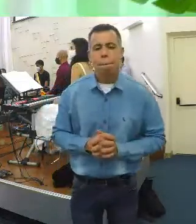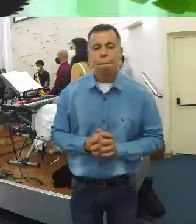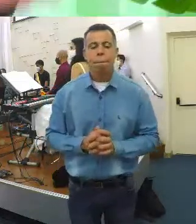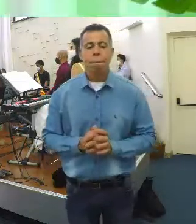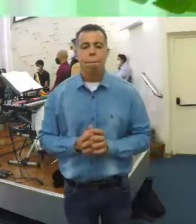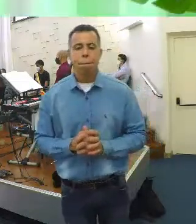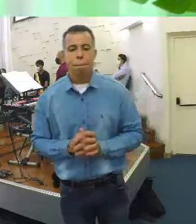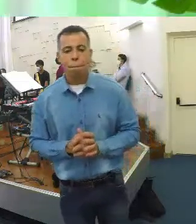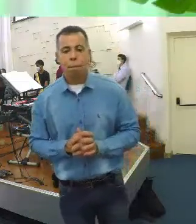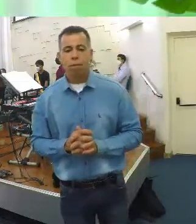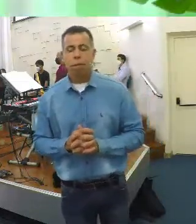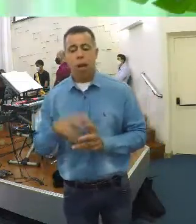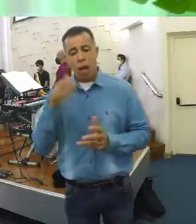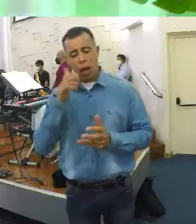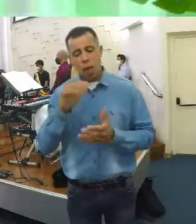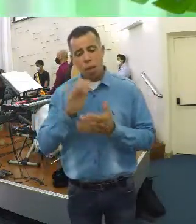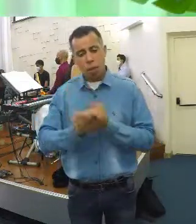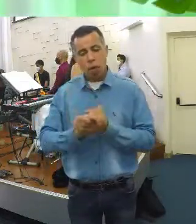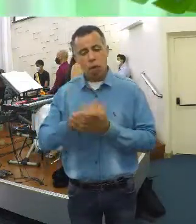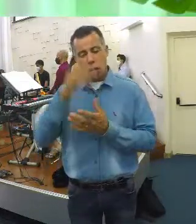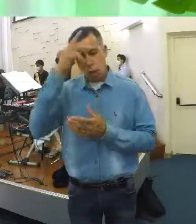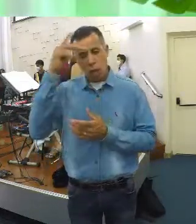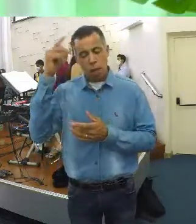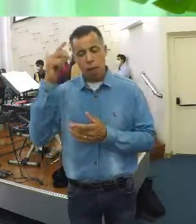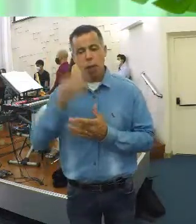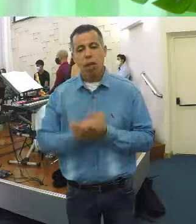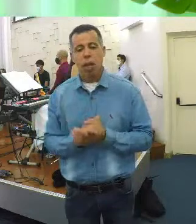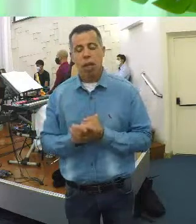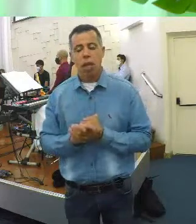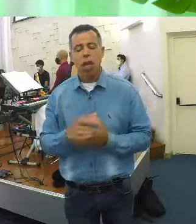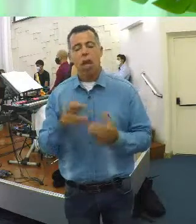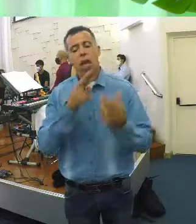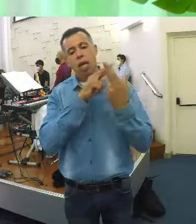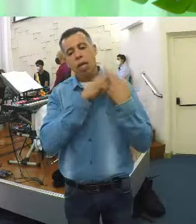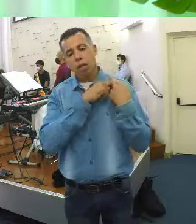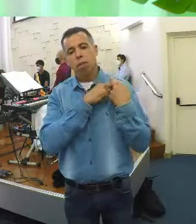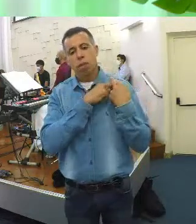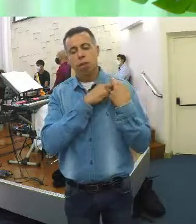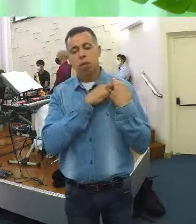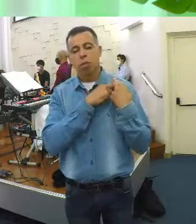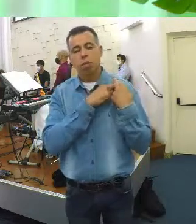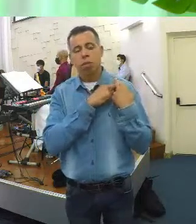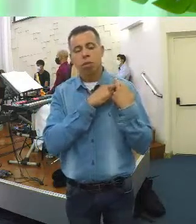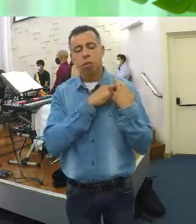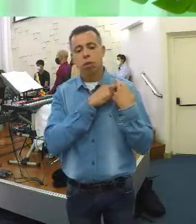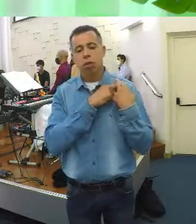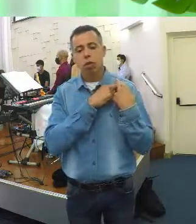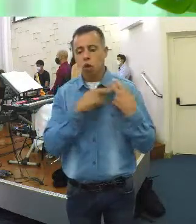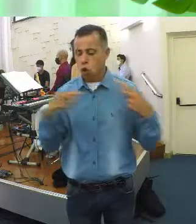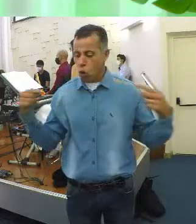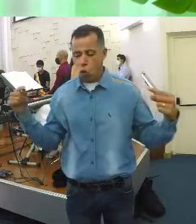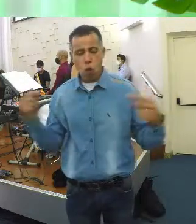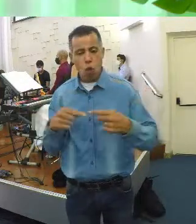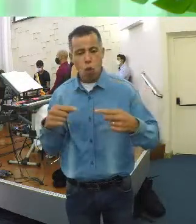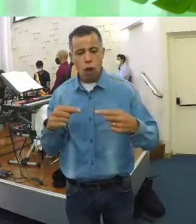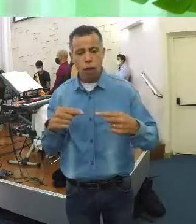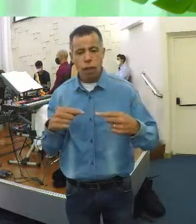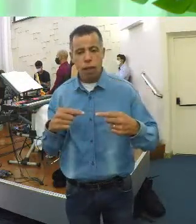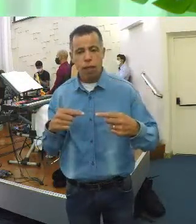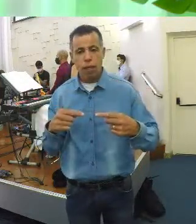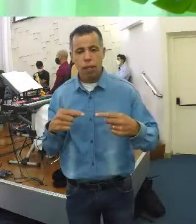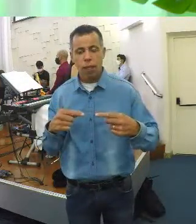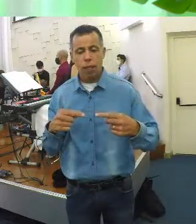a esposa do prefeito era a grande responsável por mobilizar as pessoas contra os evangélicos. Ela